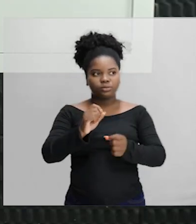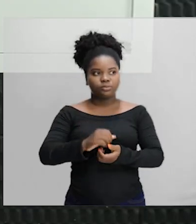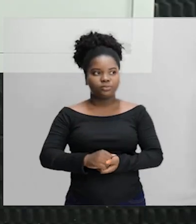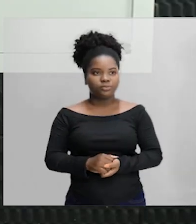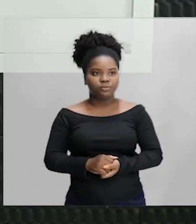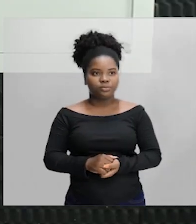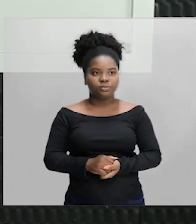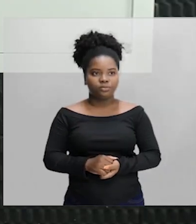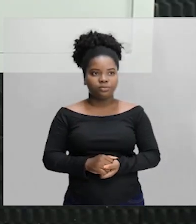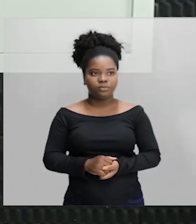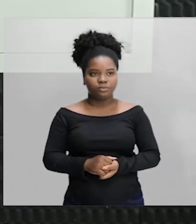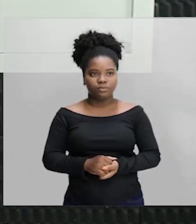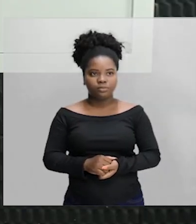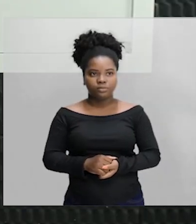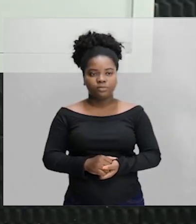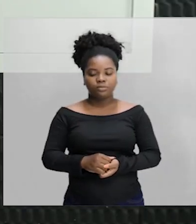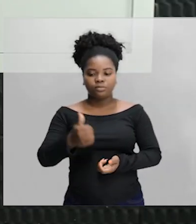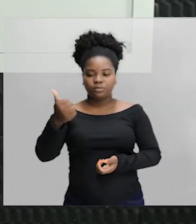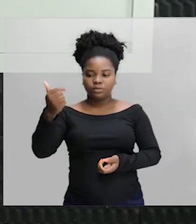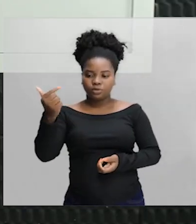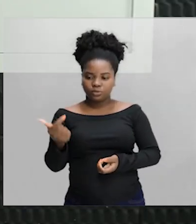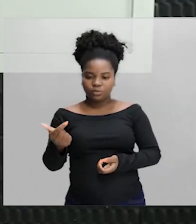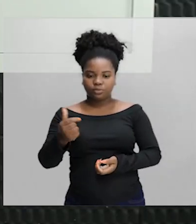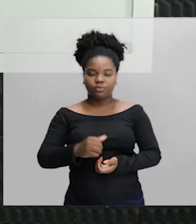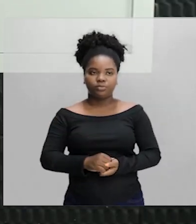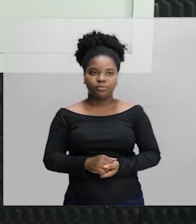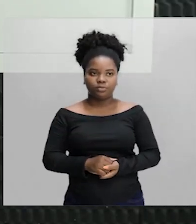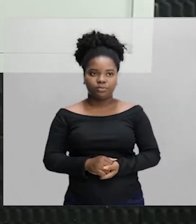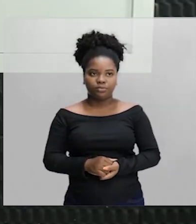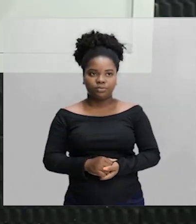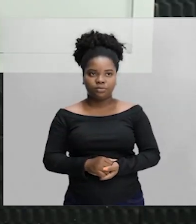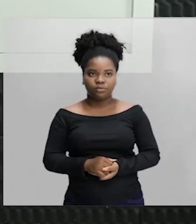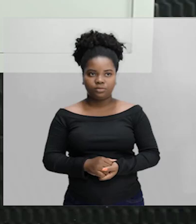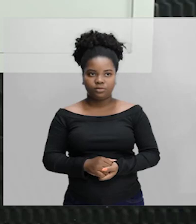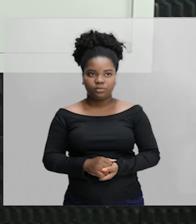30 é 1 sobre 2.